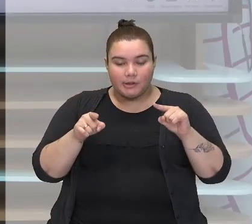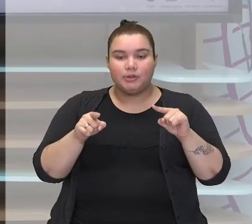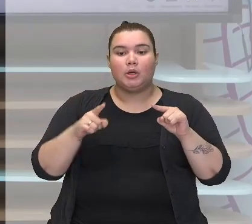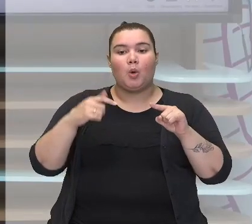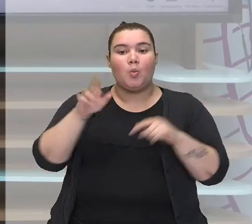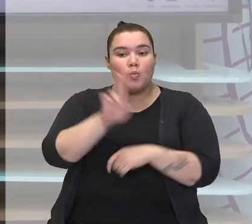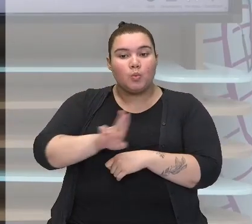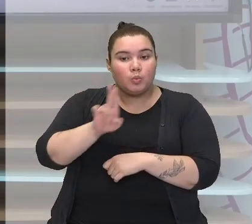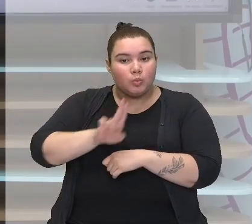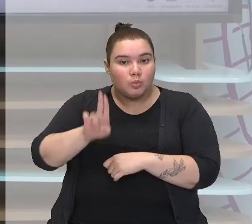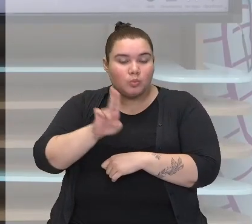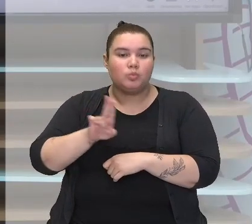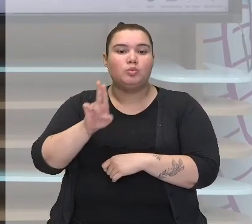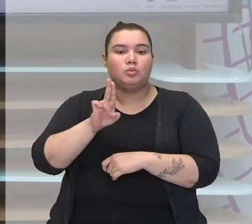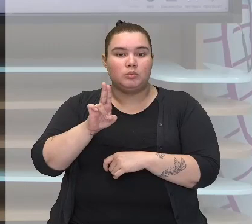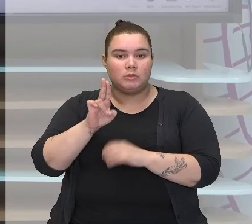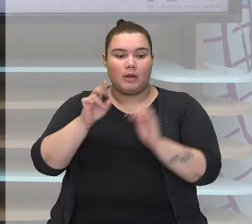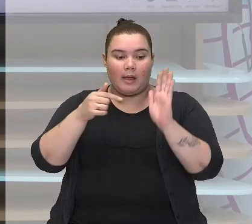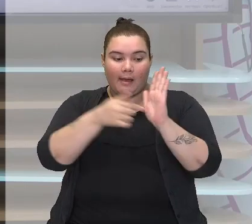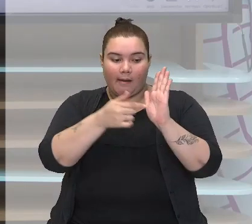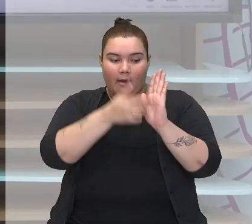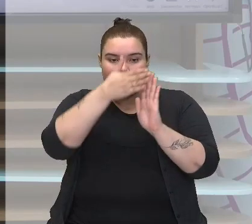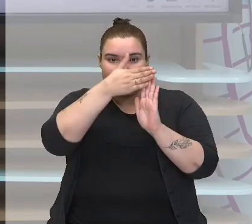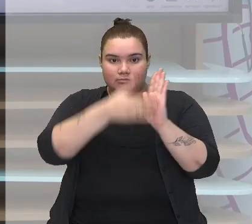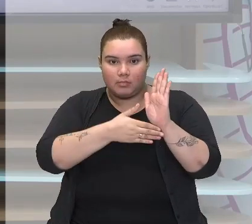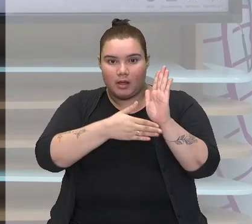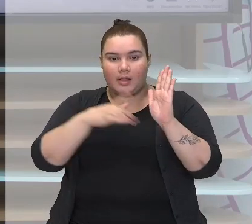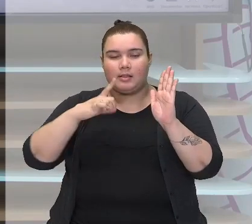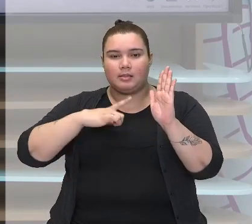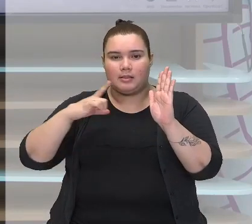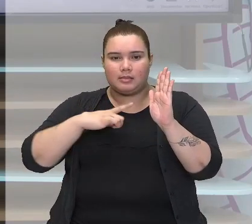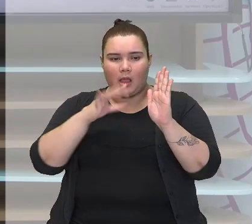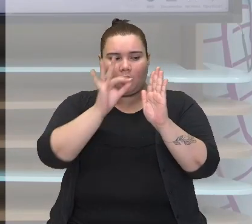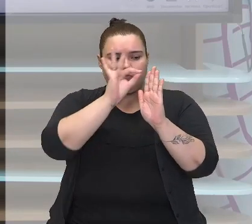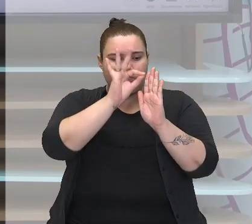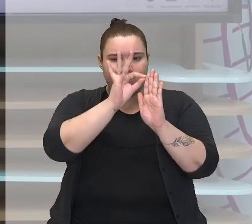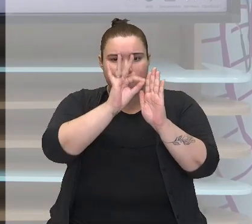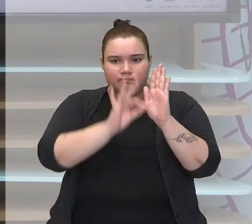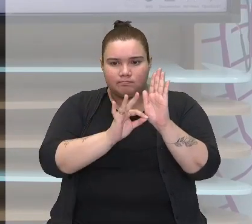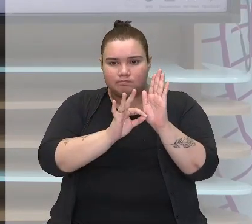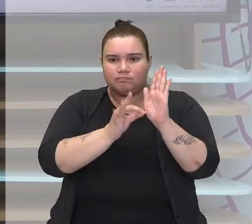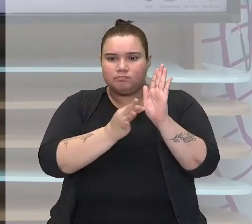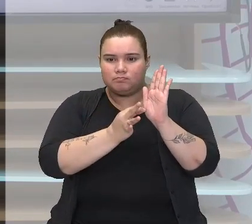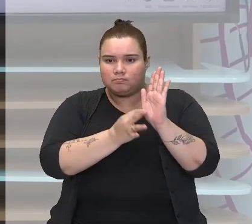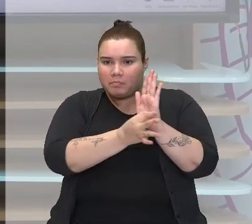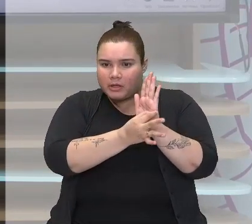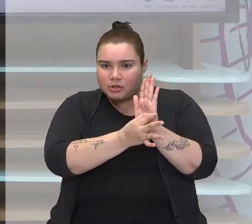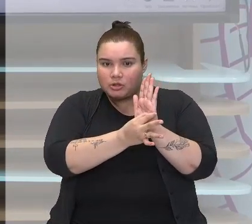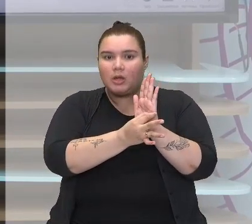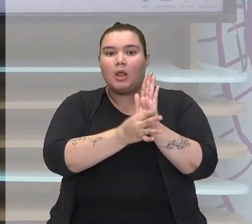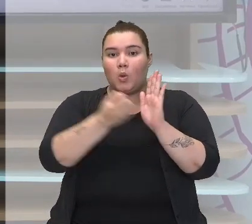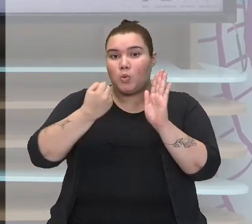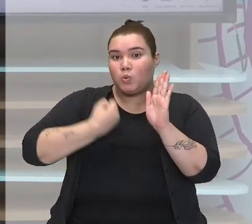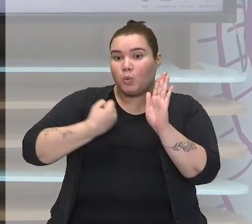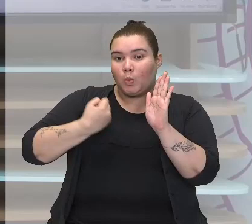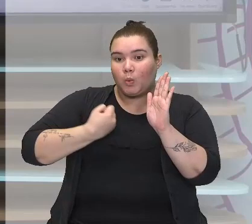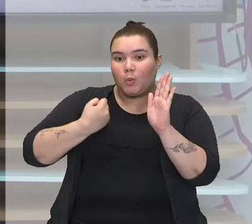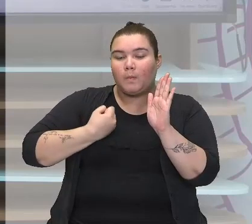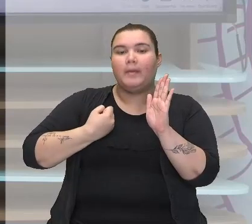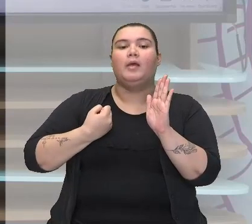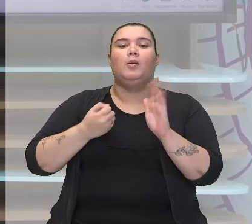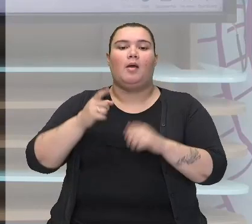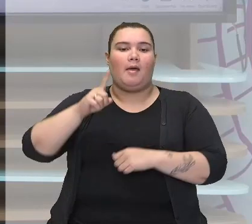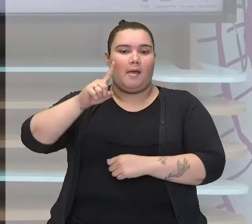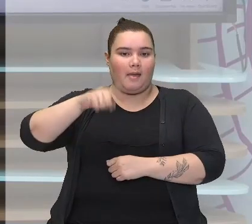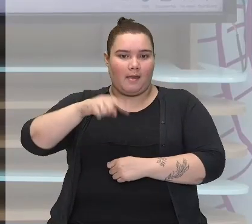atrela que essa tela possui uma medida, aí você já pode ter